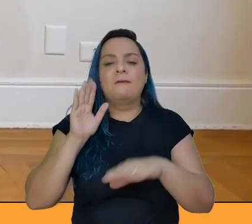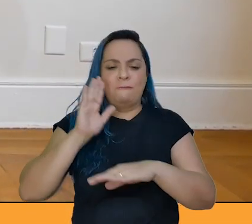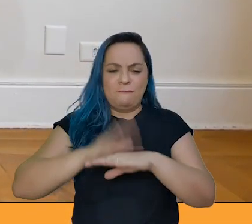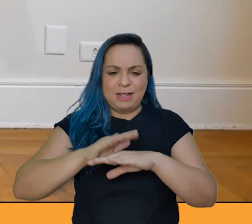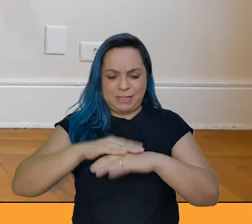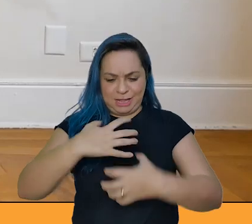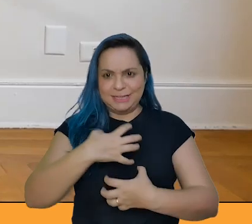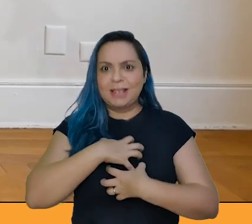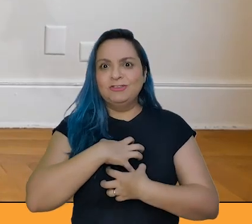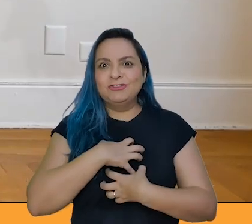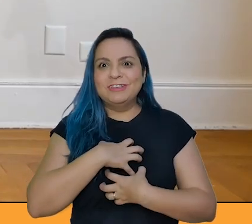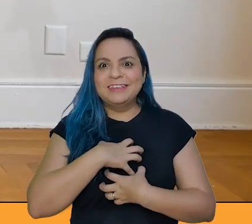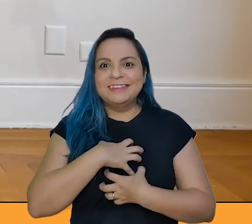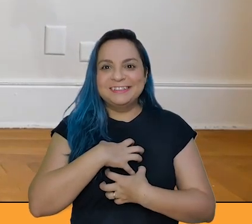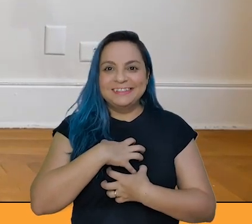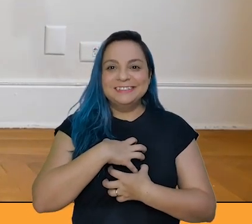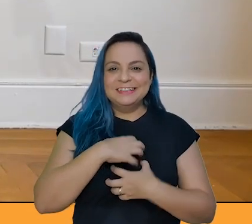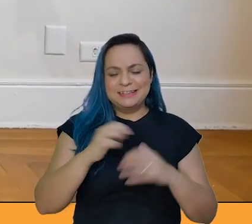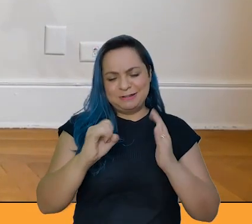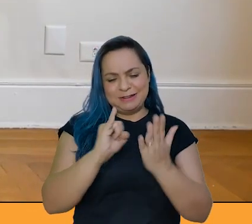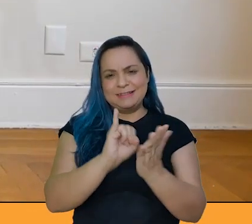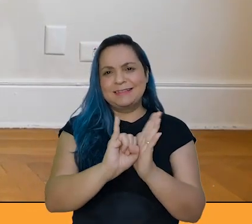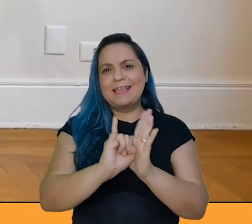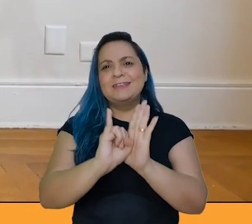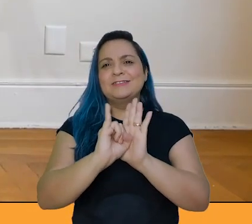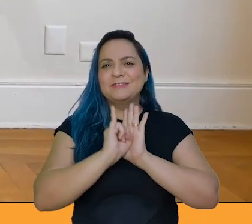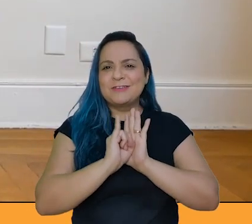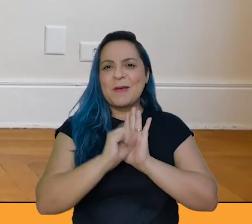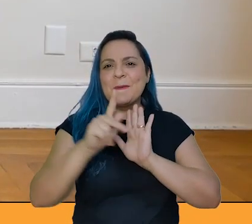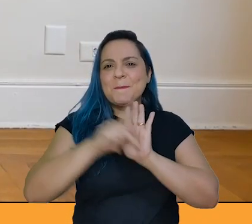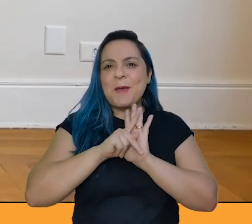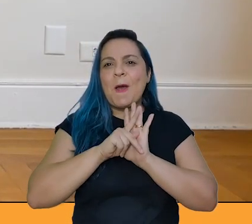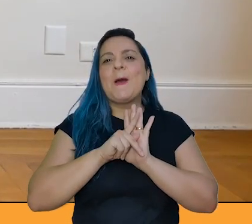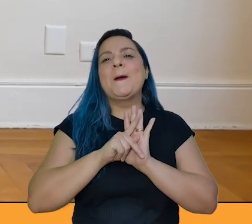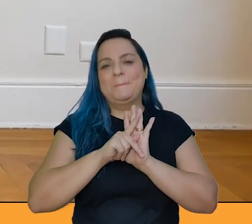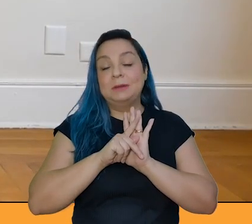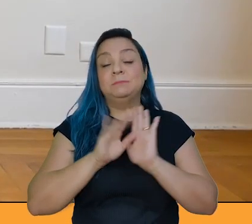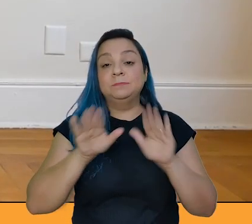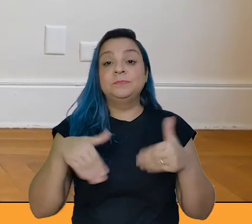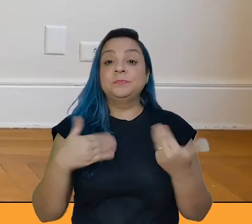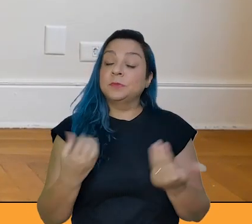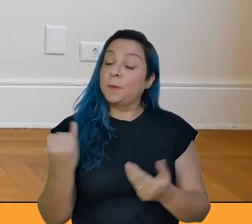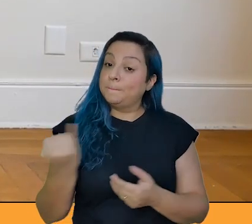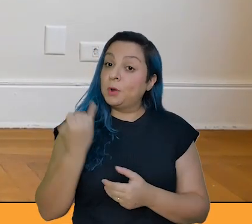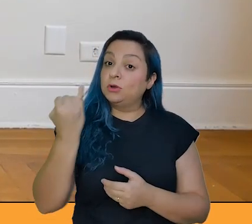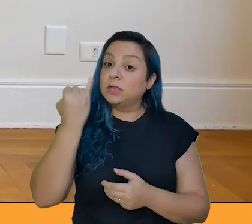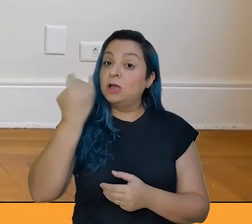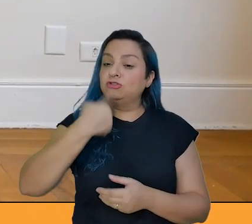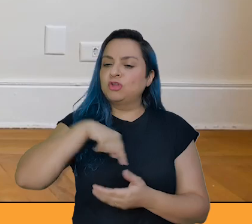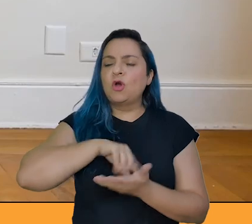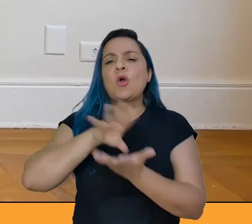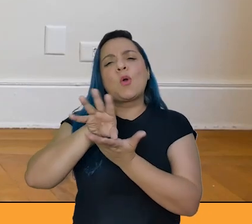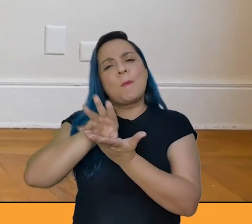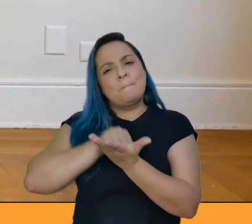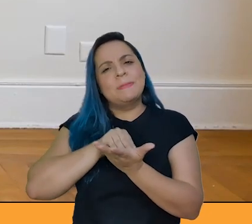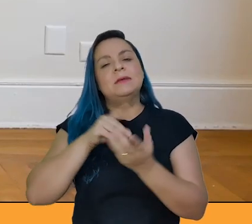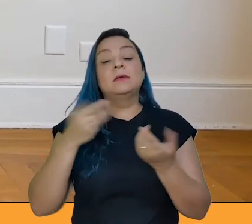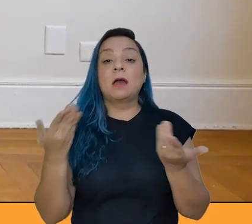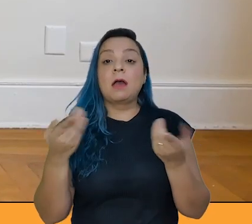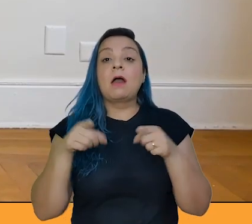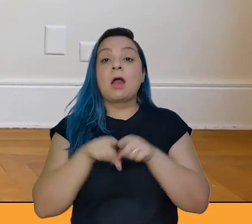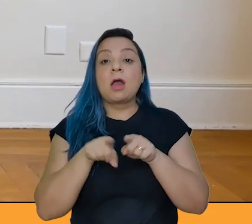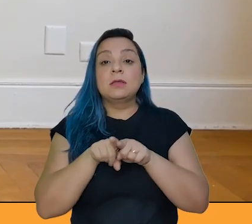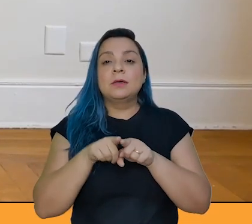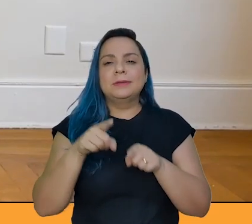em sentir, em se identificar com aquilo. Então, acho que é algo importante para seguir nessa linha que a gente está trazendo aqui,